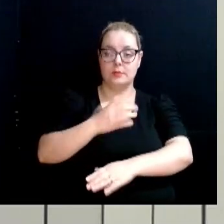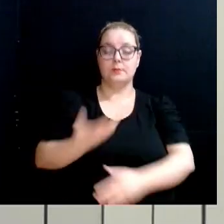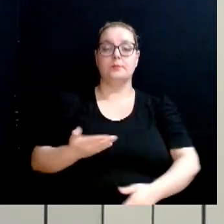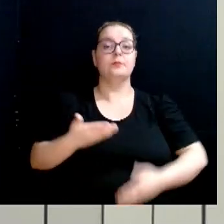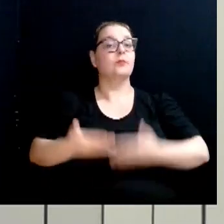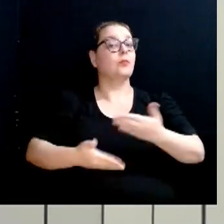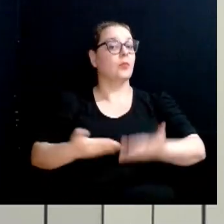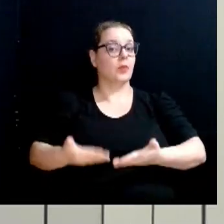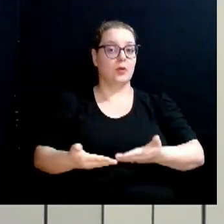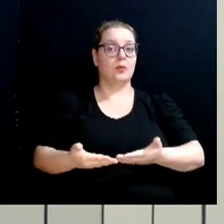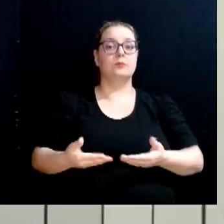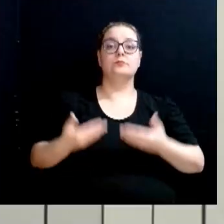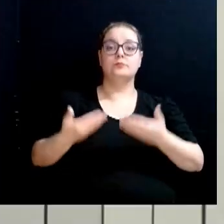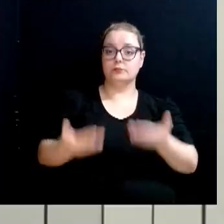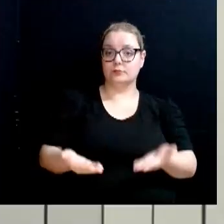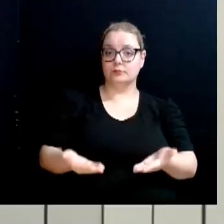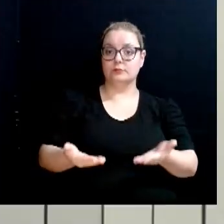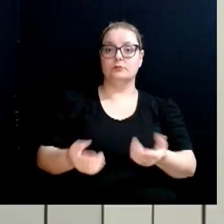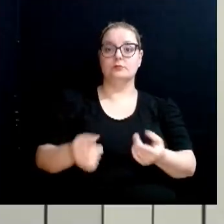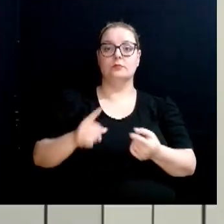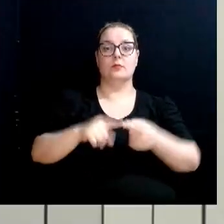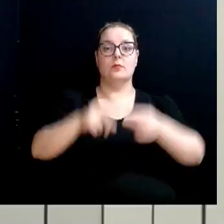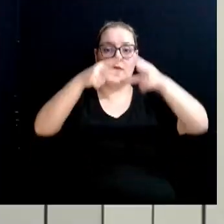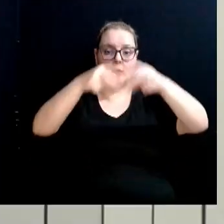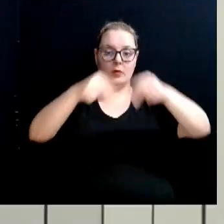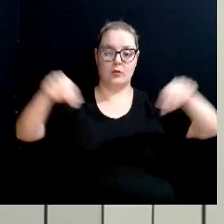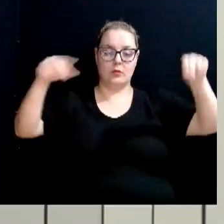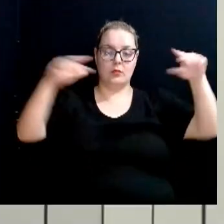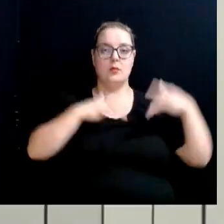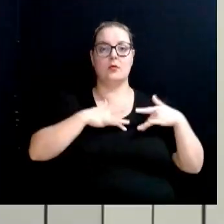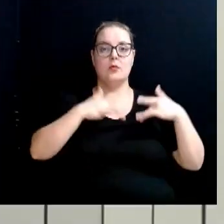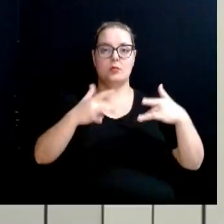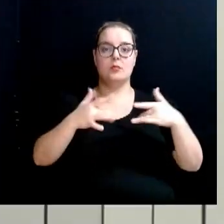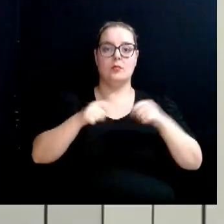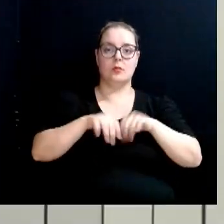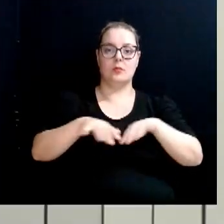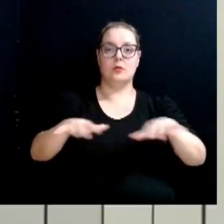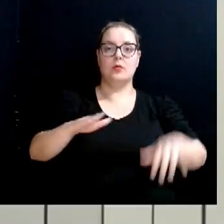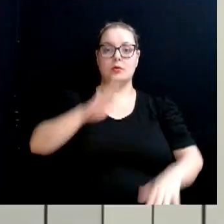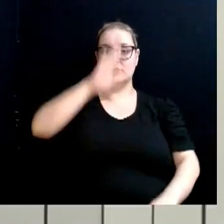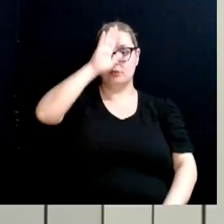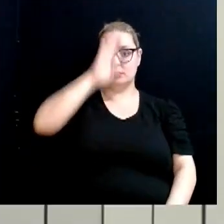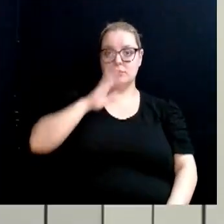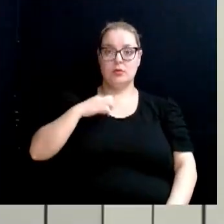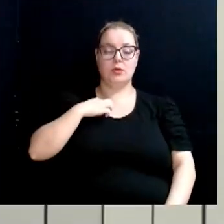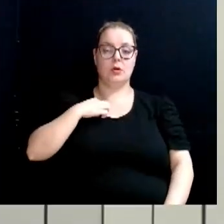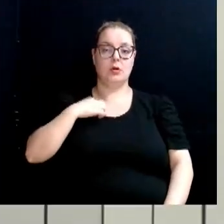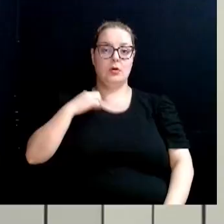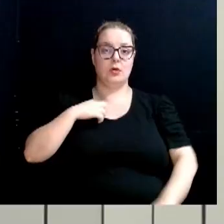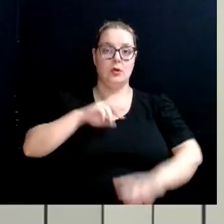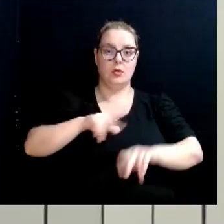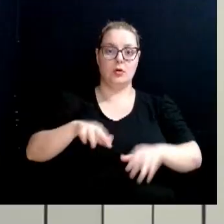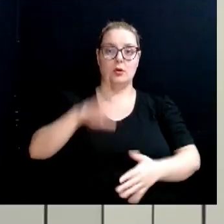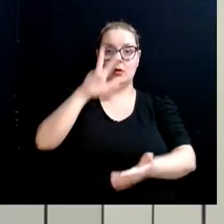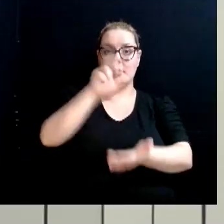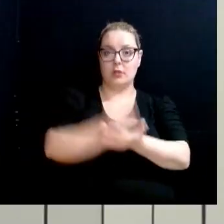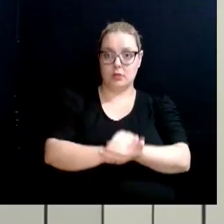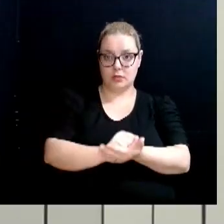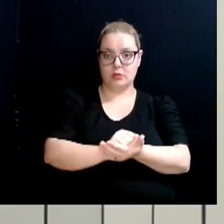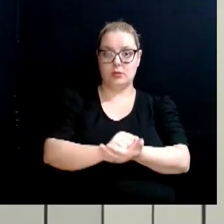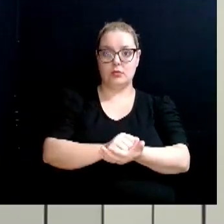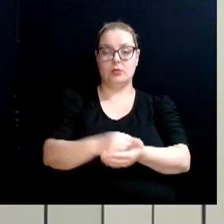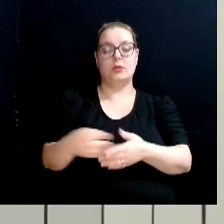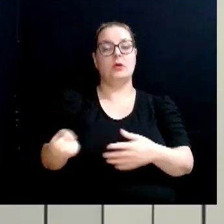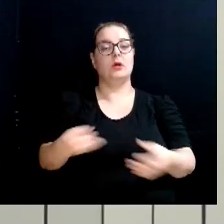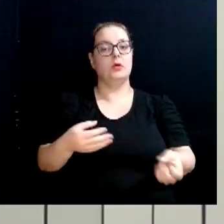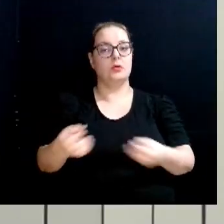oferecidos terá o Varal Solidário, com a distribuição gratuita de roupas, inscrições e atualizações do